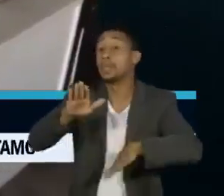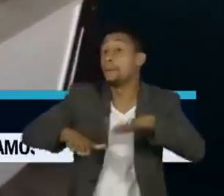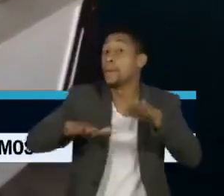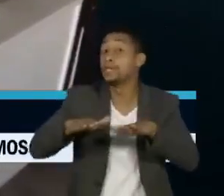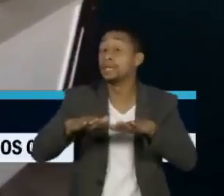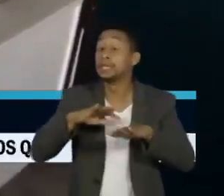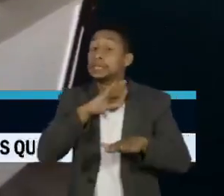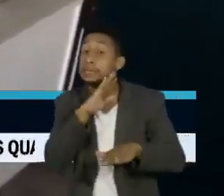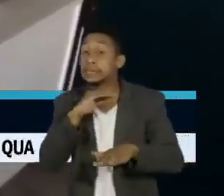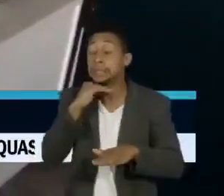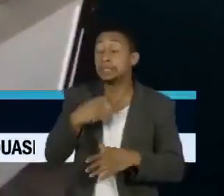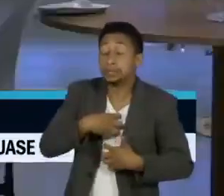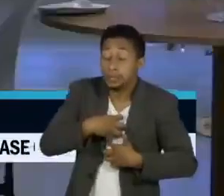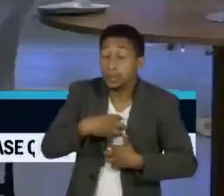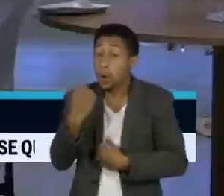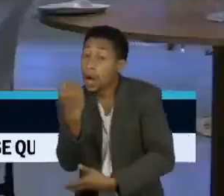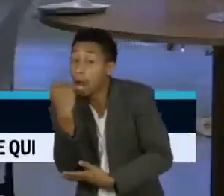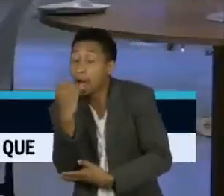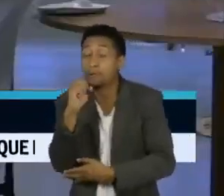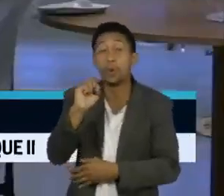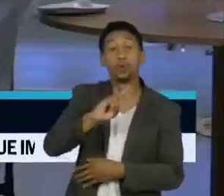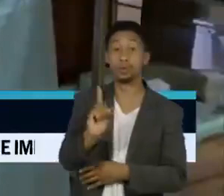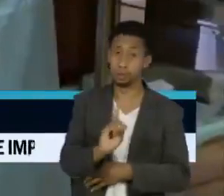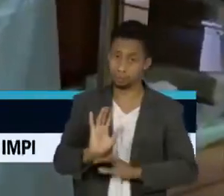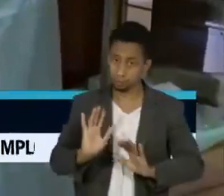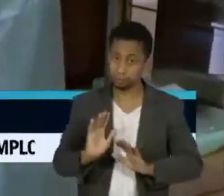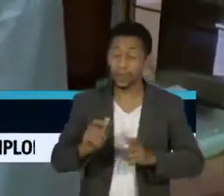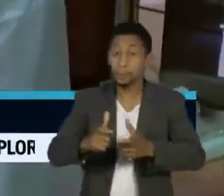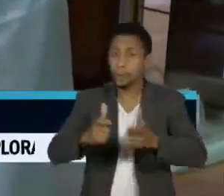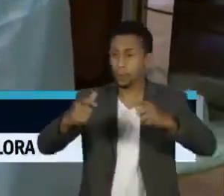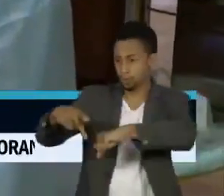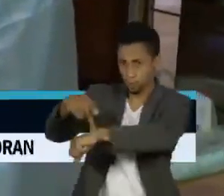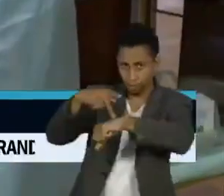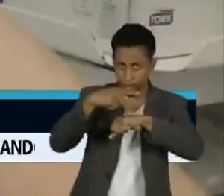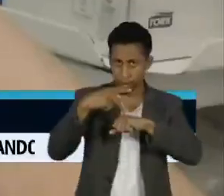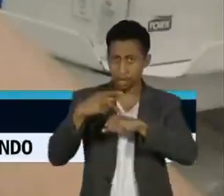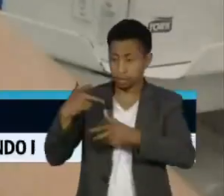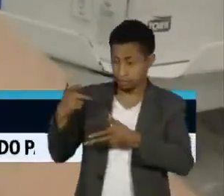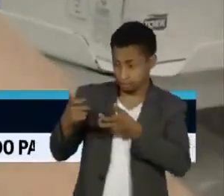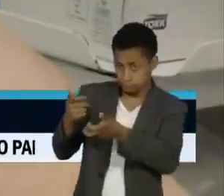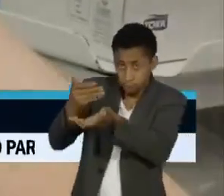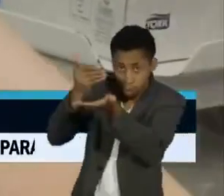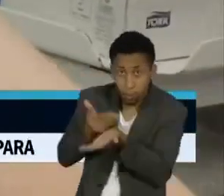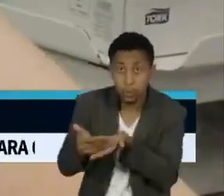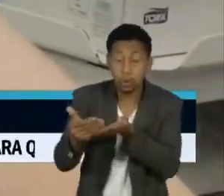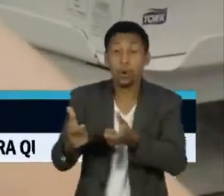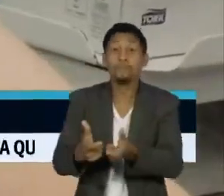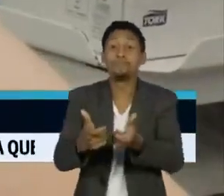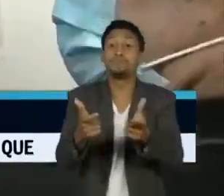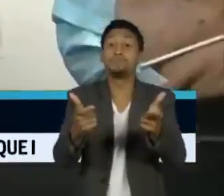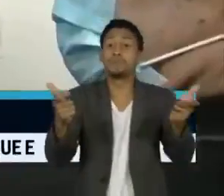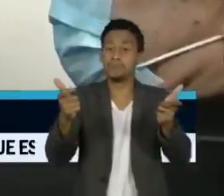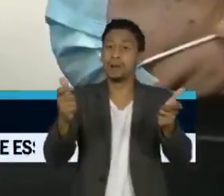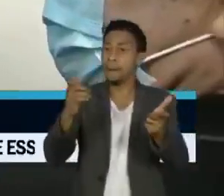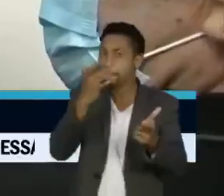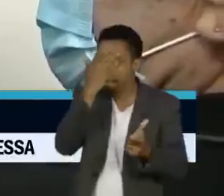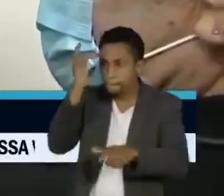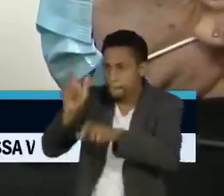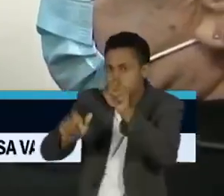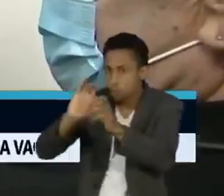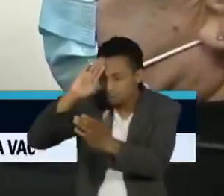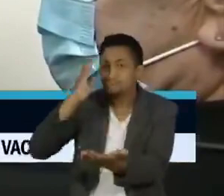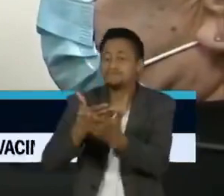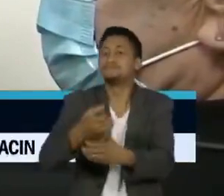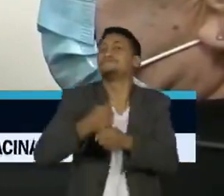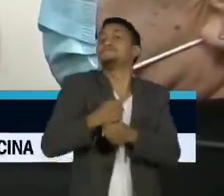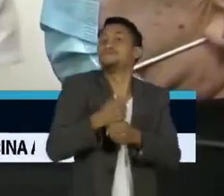medindo, se é doença grave. Os números em países onde a vacinação já começou mostram um aumento na confiança. Em